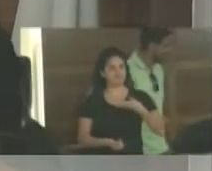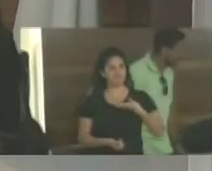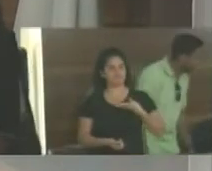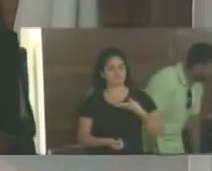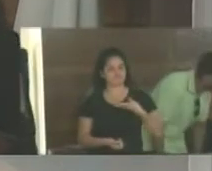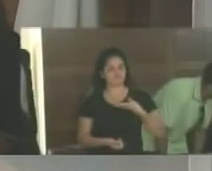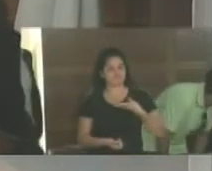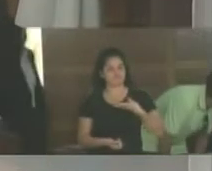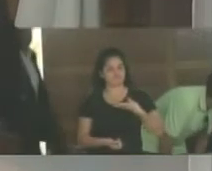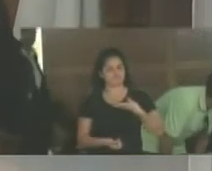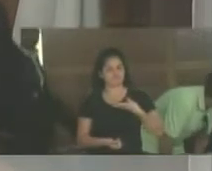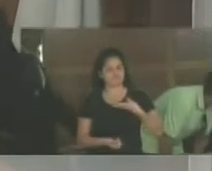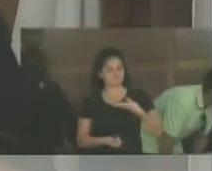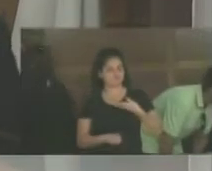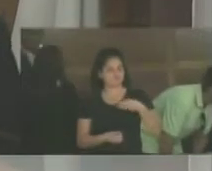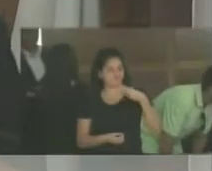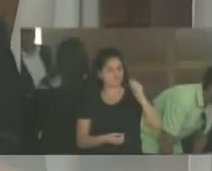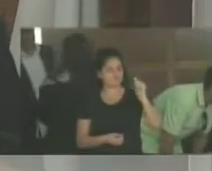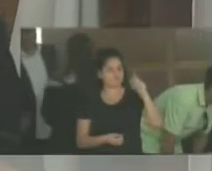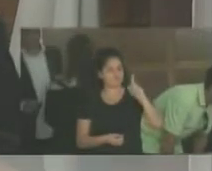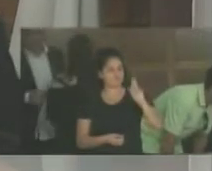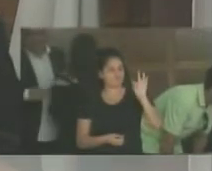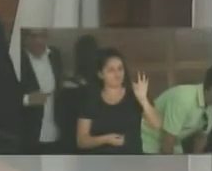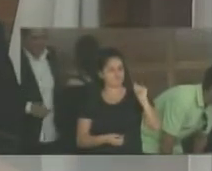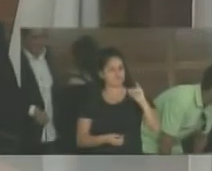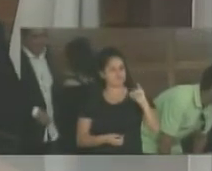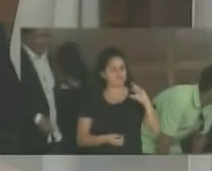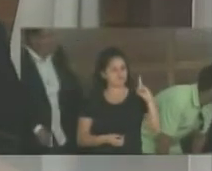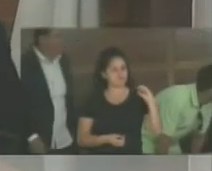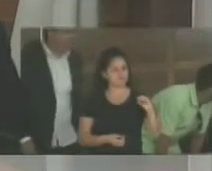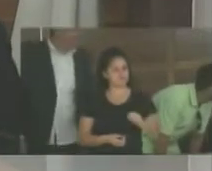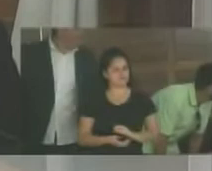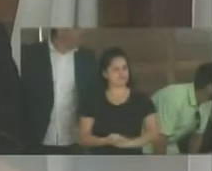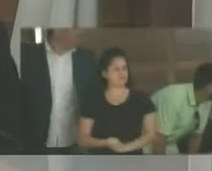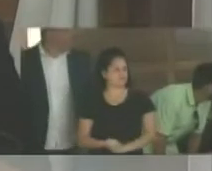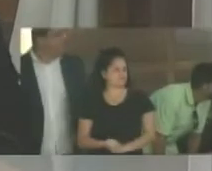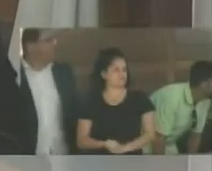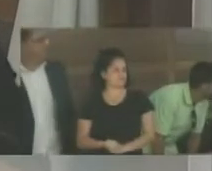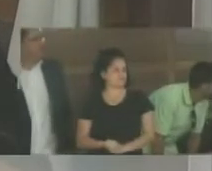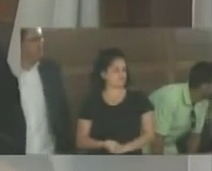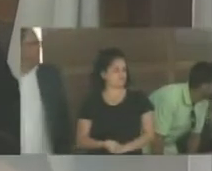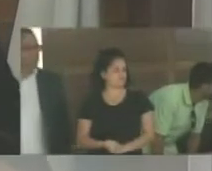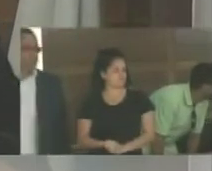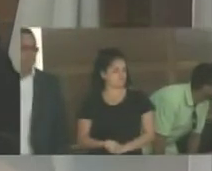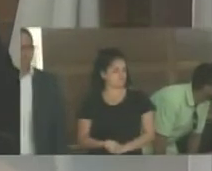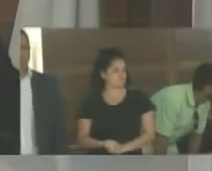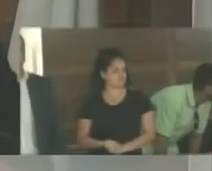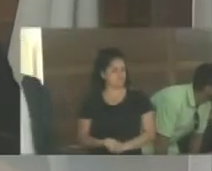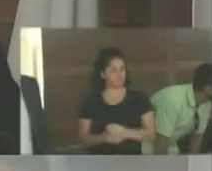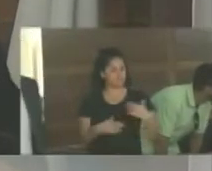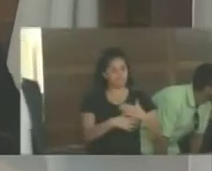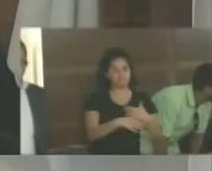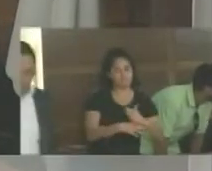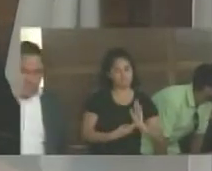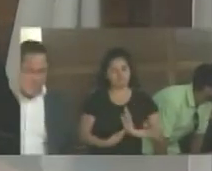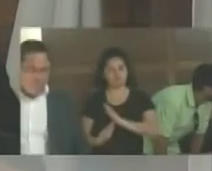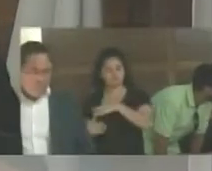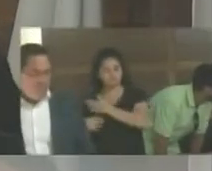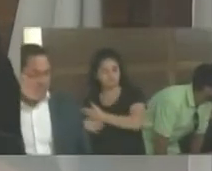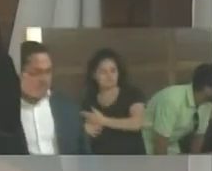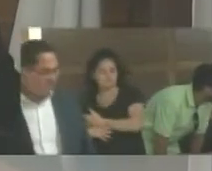de partido, e isso é importante para a gente. É um município ligando com o outro, não é verdade? E falar